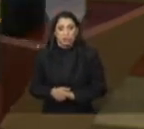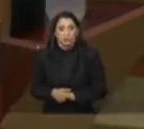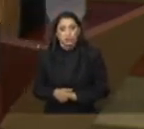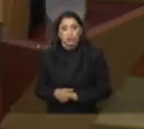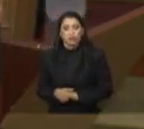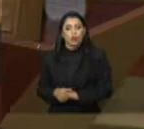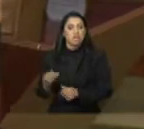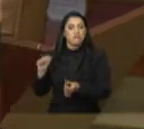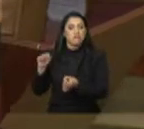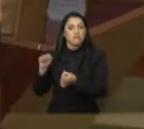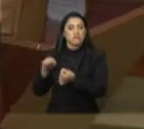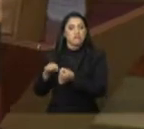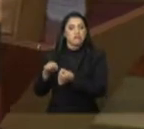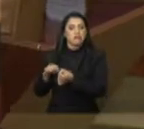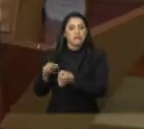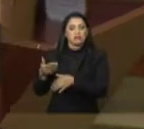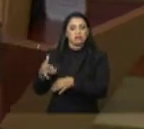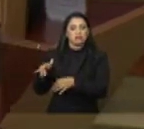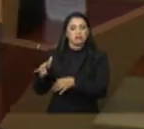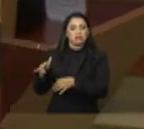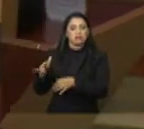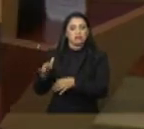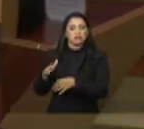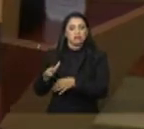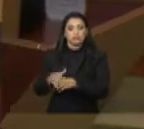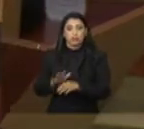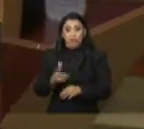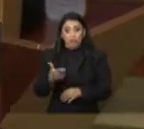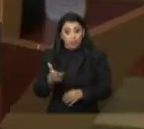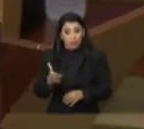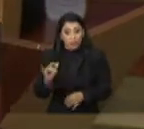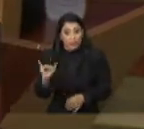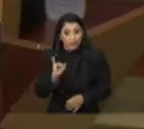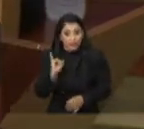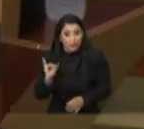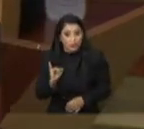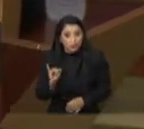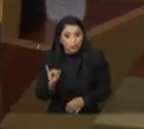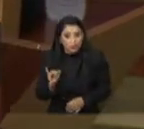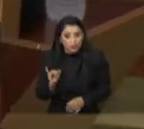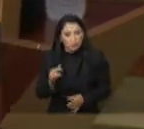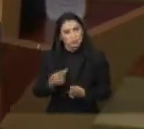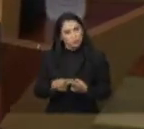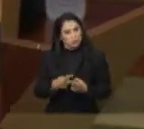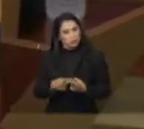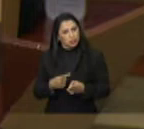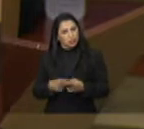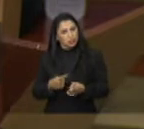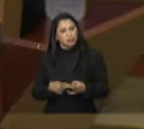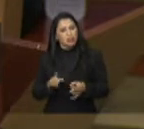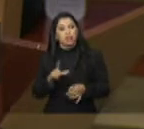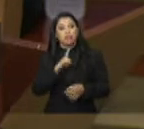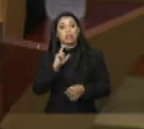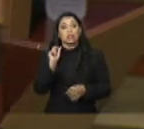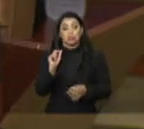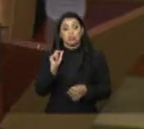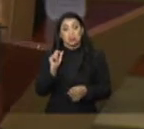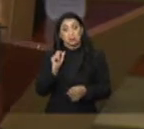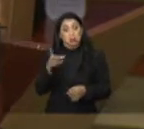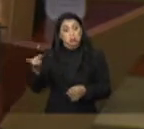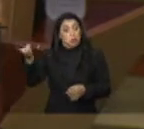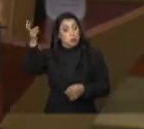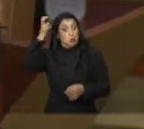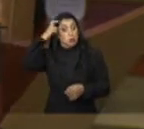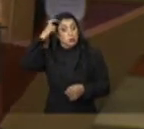fazedor né inglês que talvez não tivesse muita relevância talvez até porque inclusive por conta da